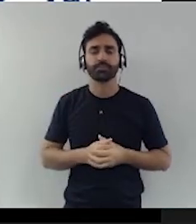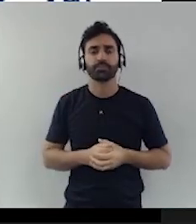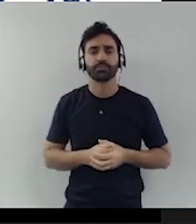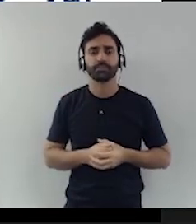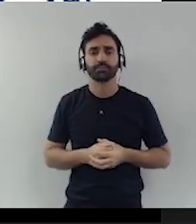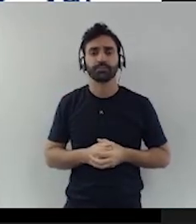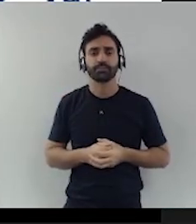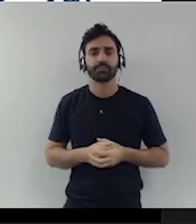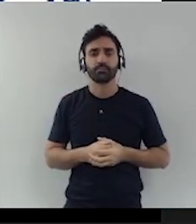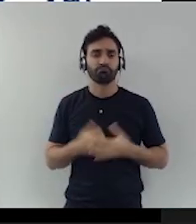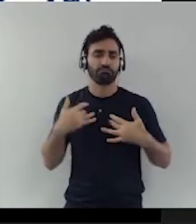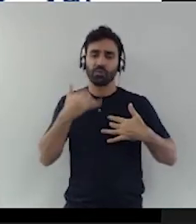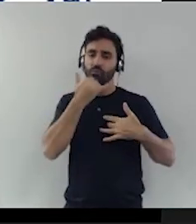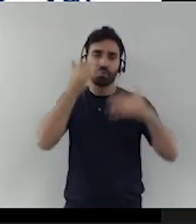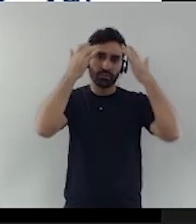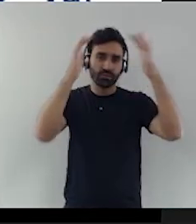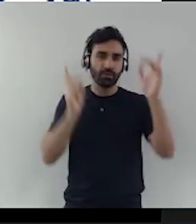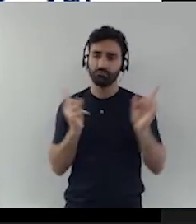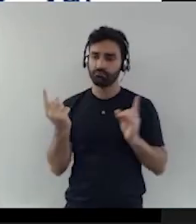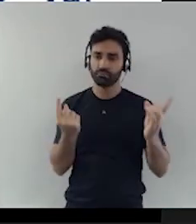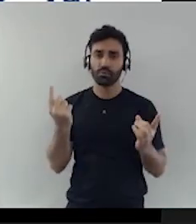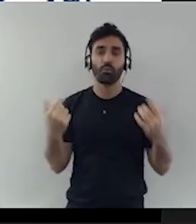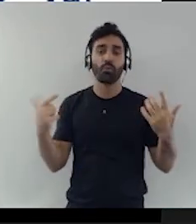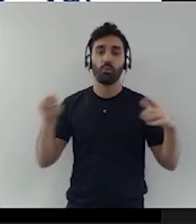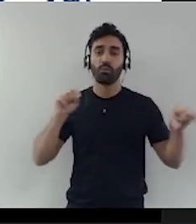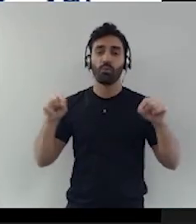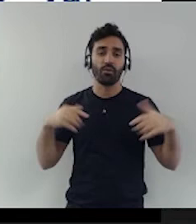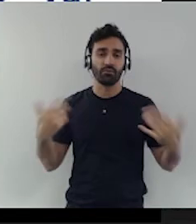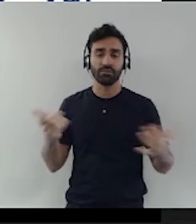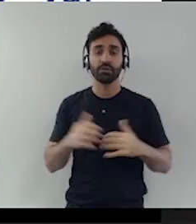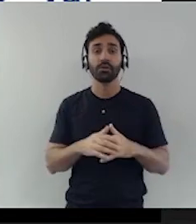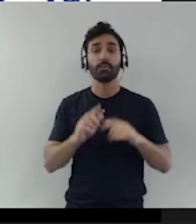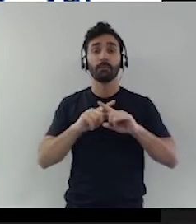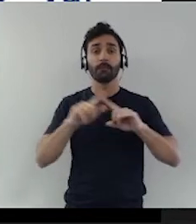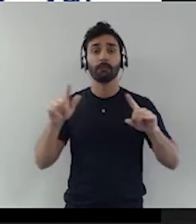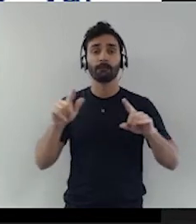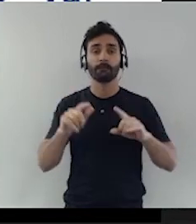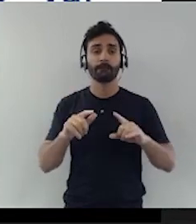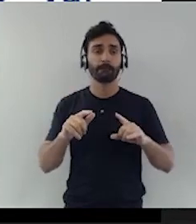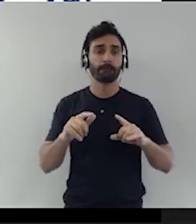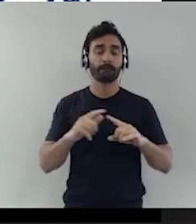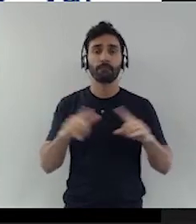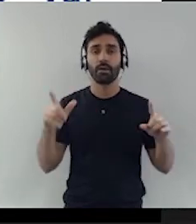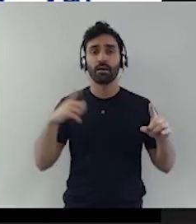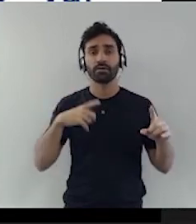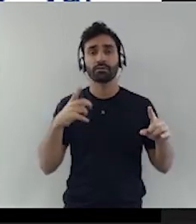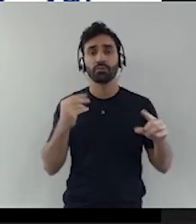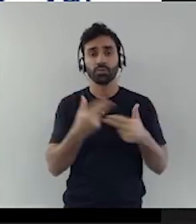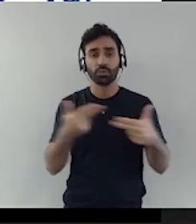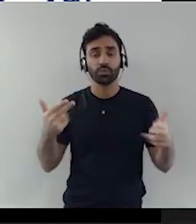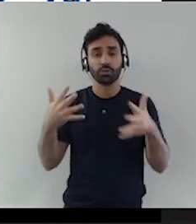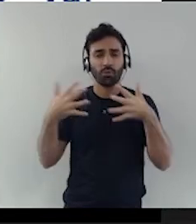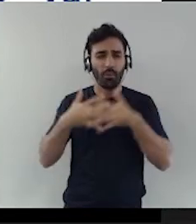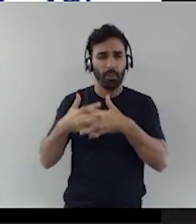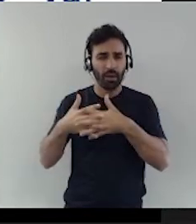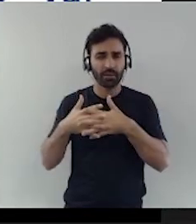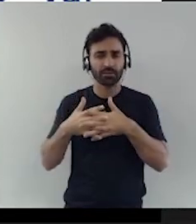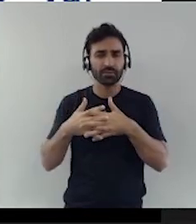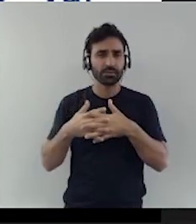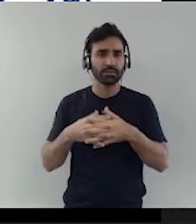sei. Mas, em conclusão, é importante observar o seguinte: para muitas situações complexas, sempre é